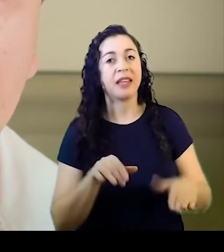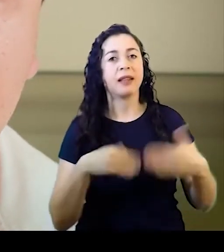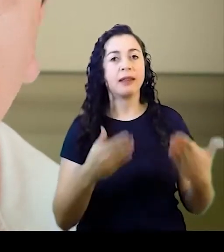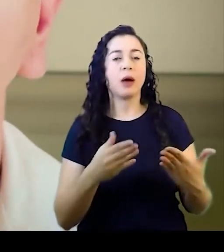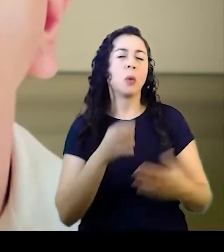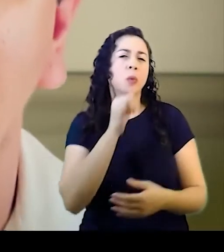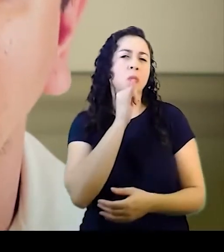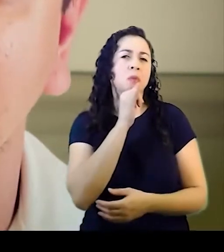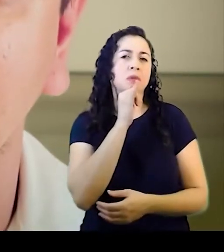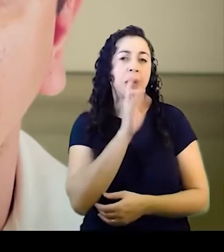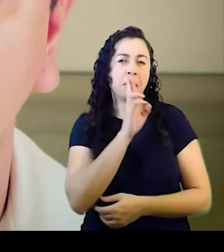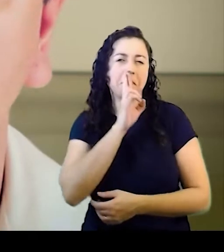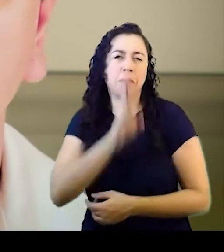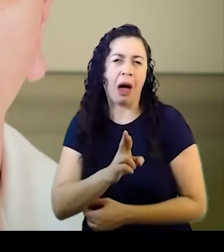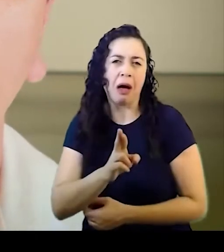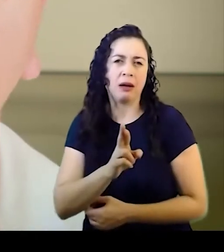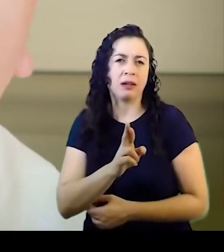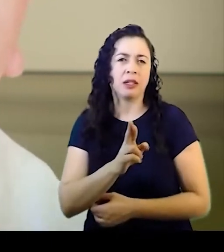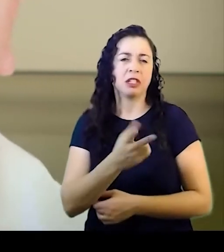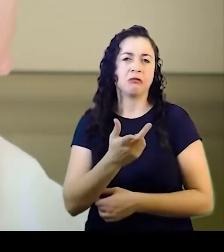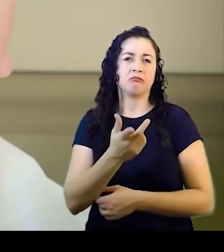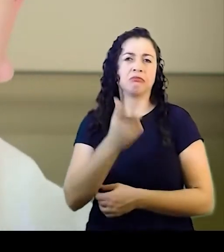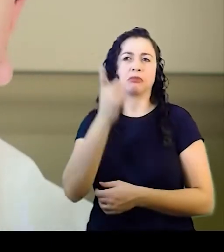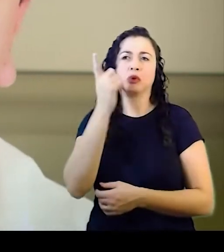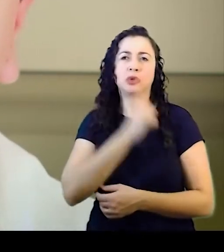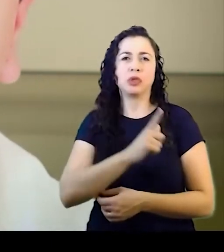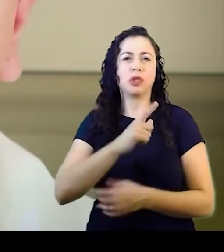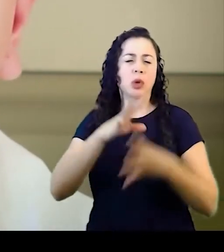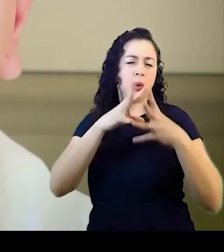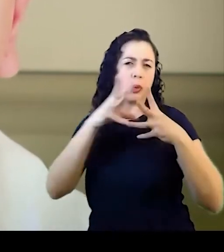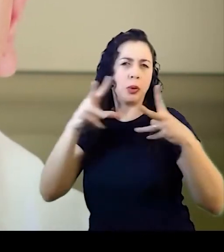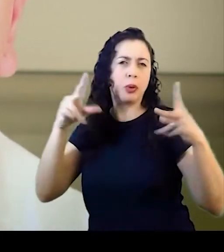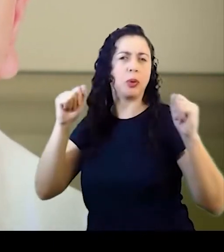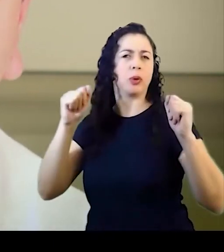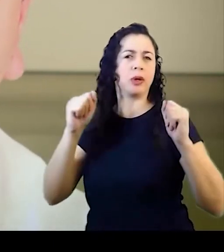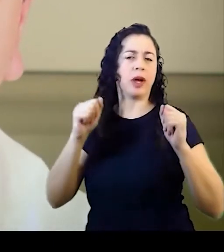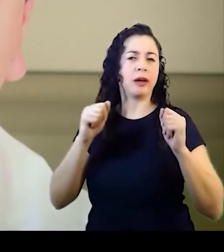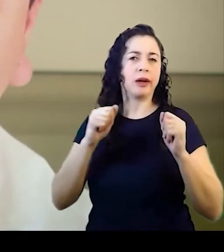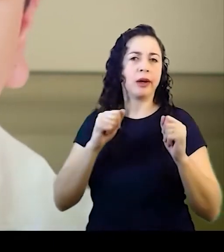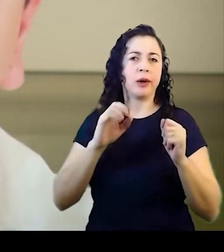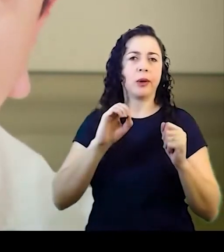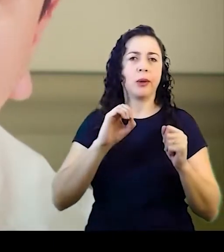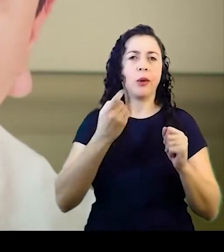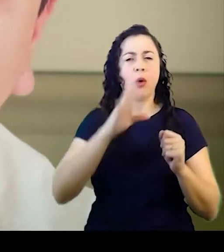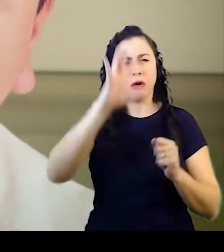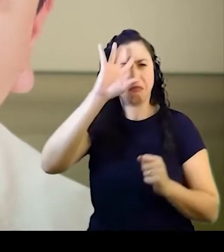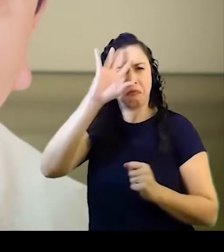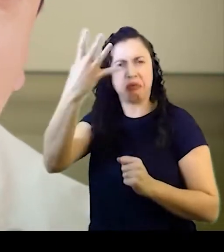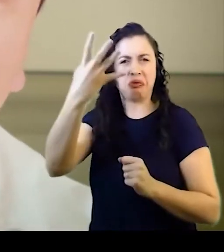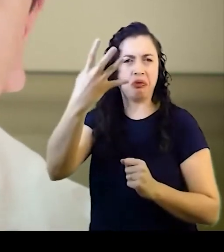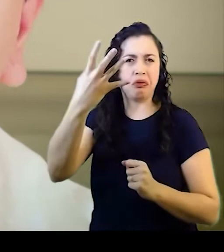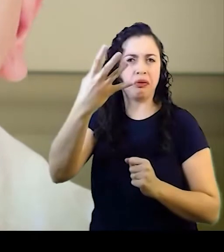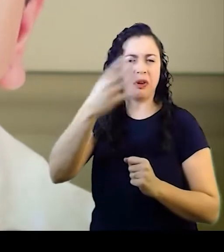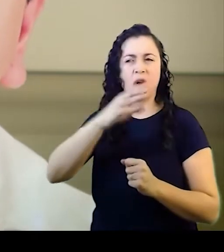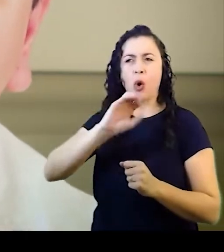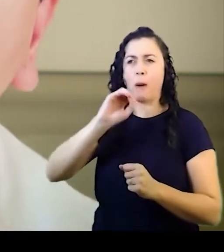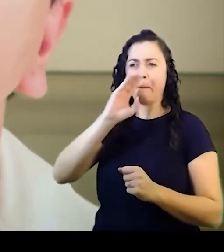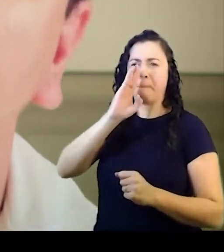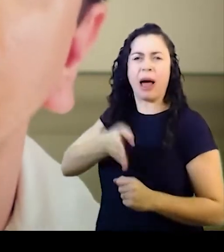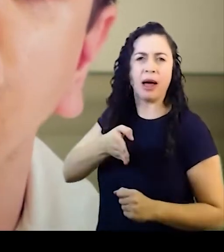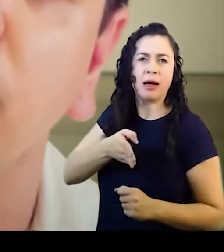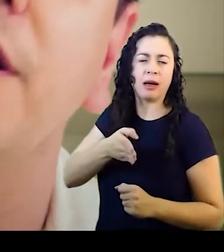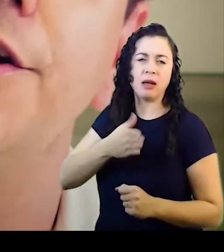respostas imediatas que permitam a cura momentânea, né, resoluta dessa doença de imediato,